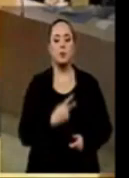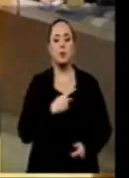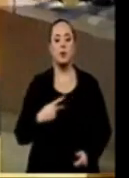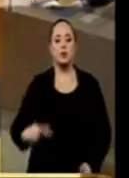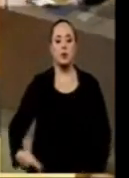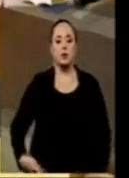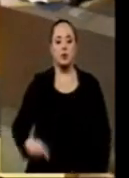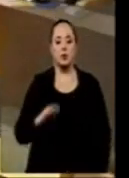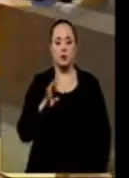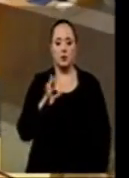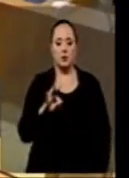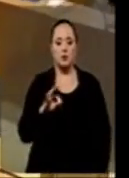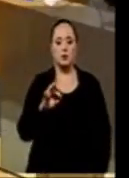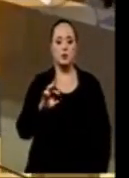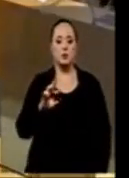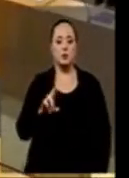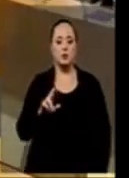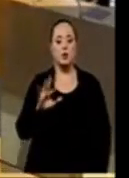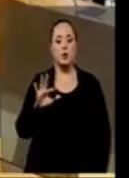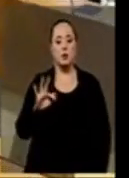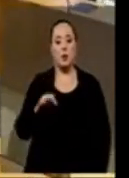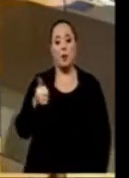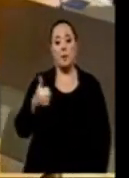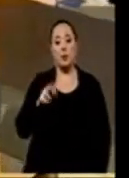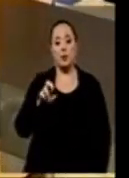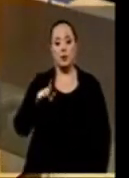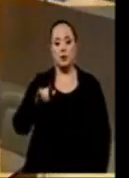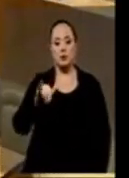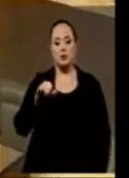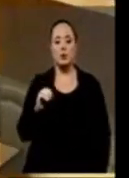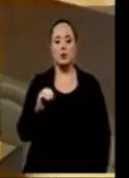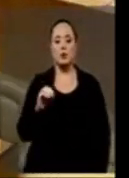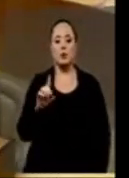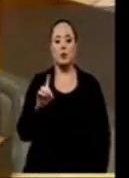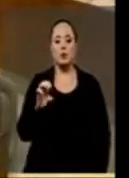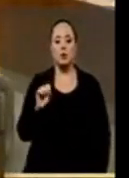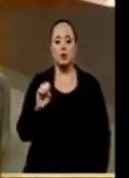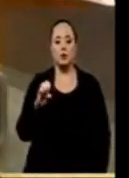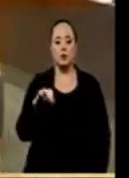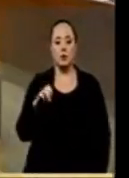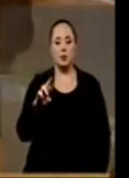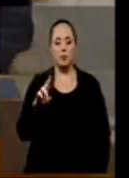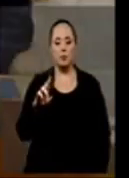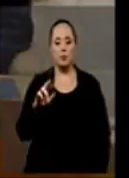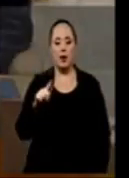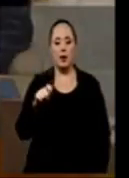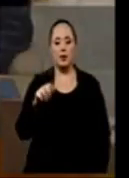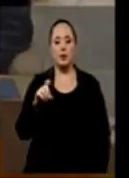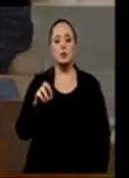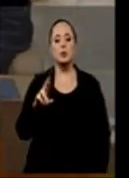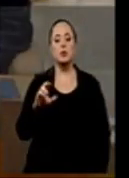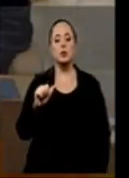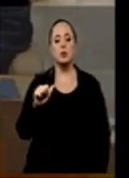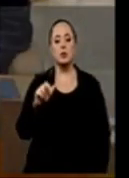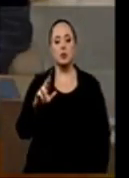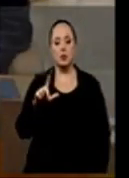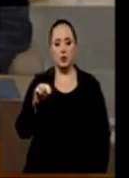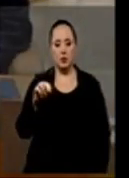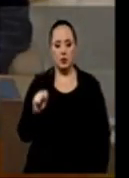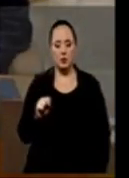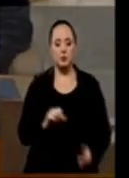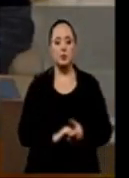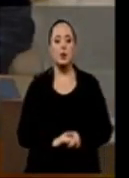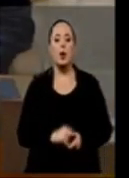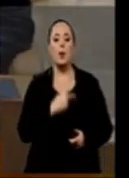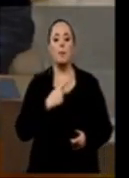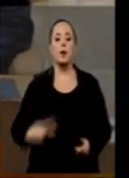tribunal regional federal da 1ª região desembargador carlos eduardo moreira alves presidente da associação dos magistrados